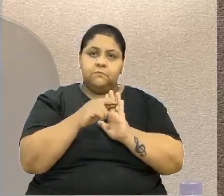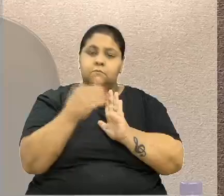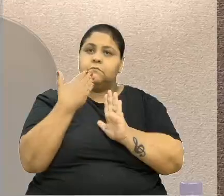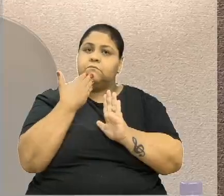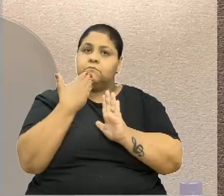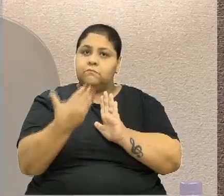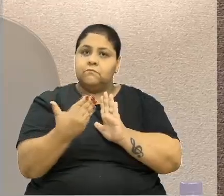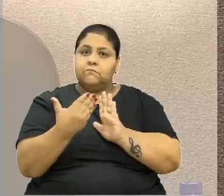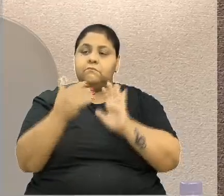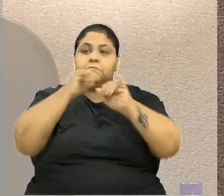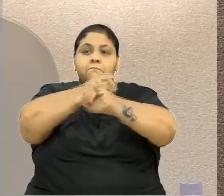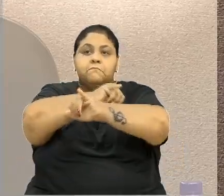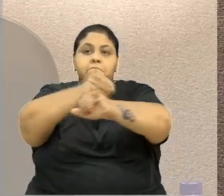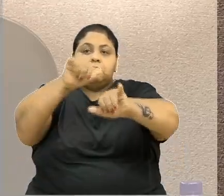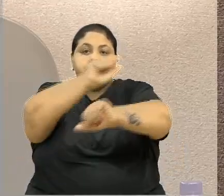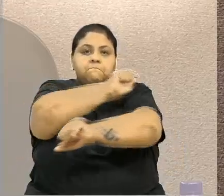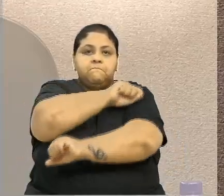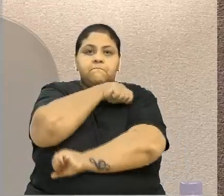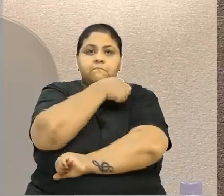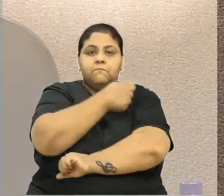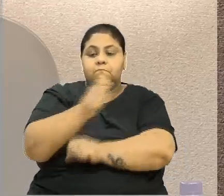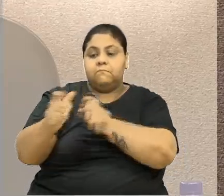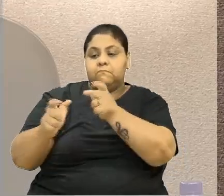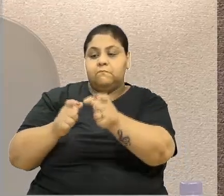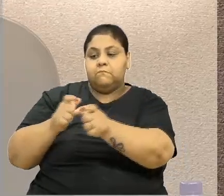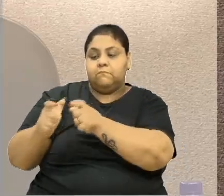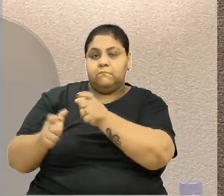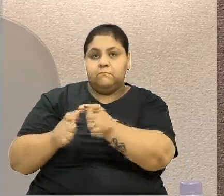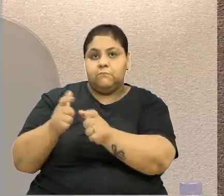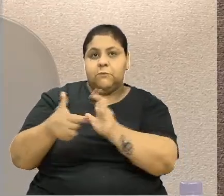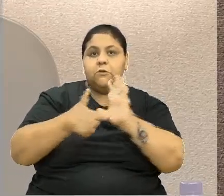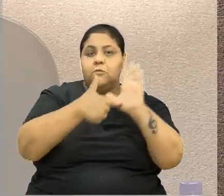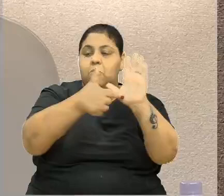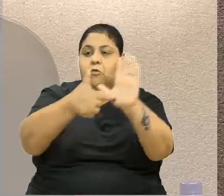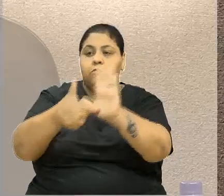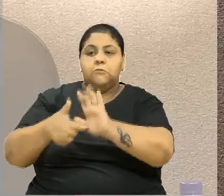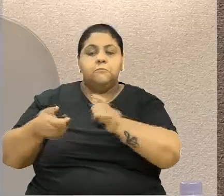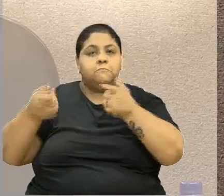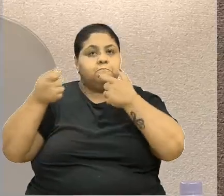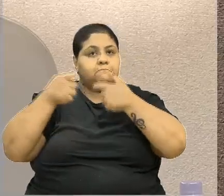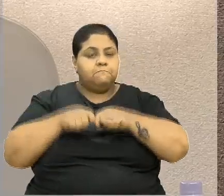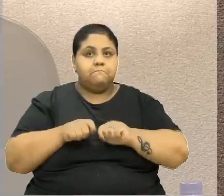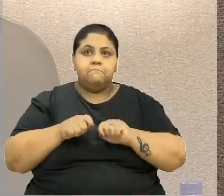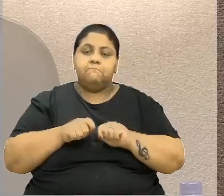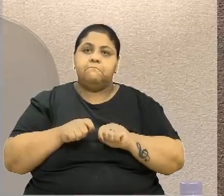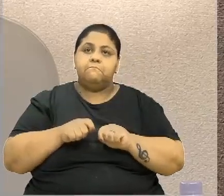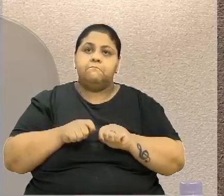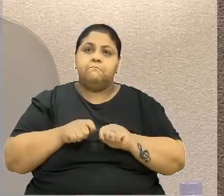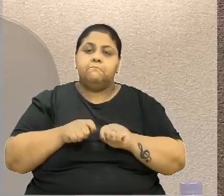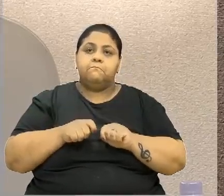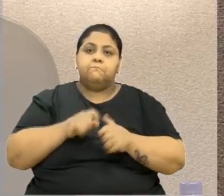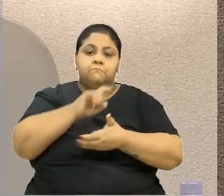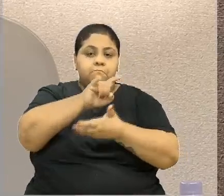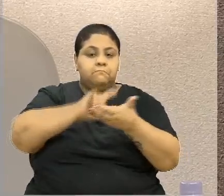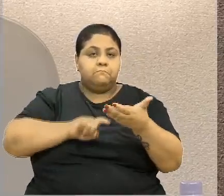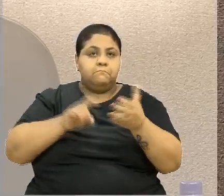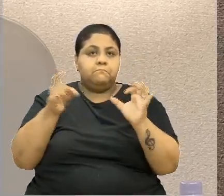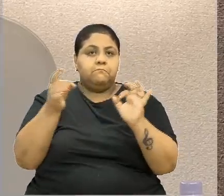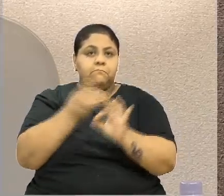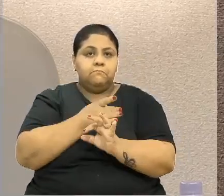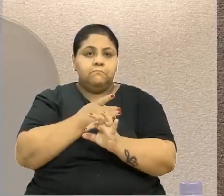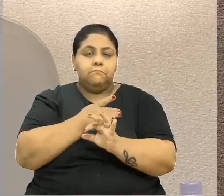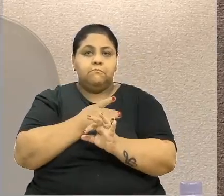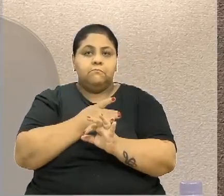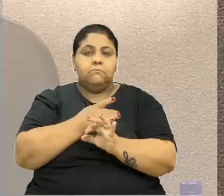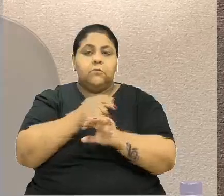orientadoras de repercussão na fiscalização e controle, revelando condições de obtenção de parecer favorável.